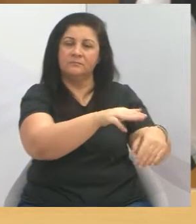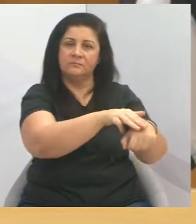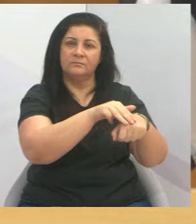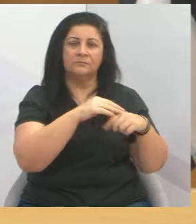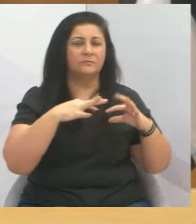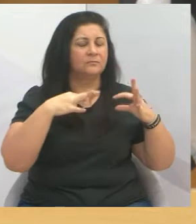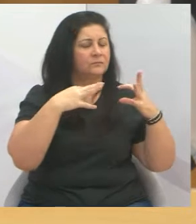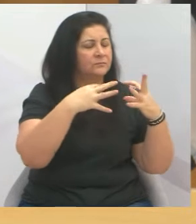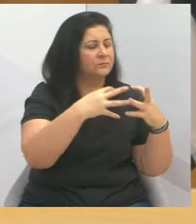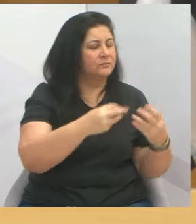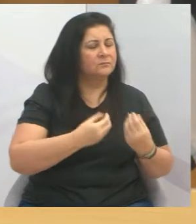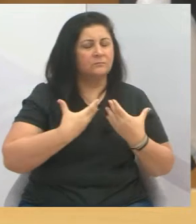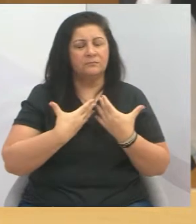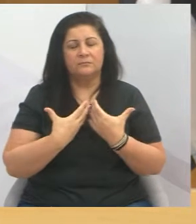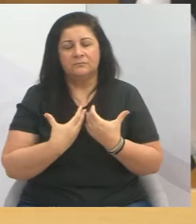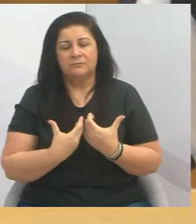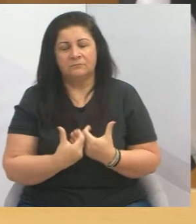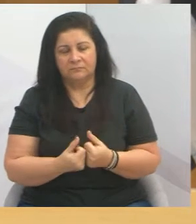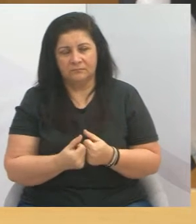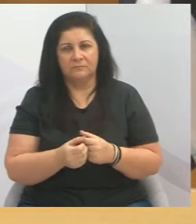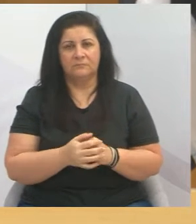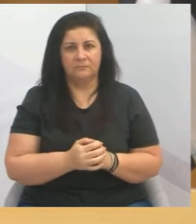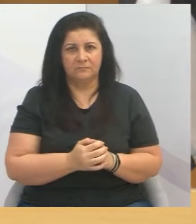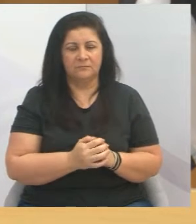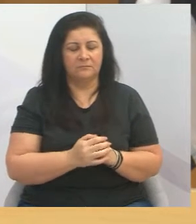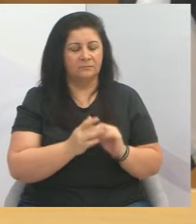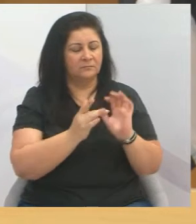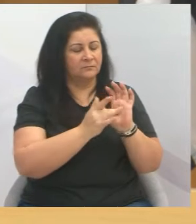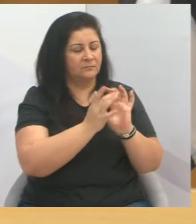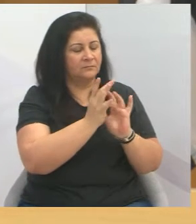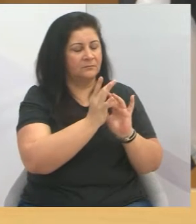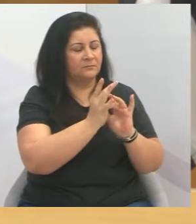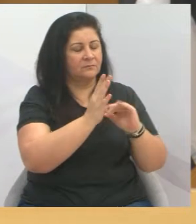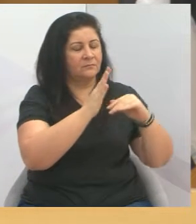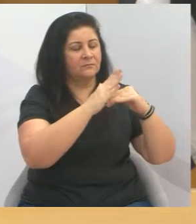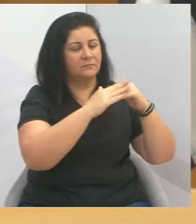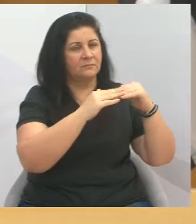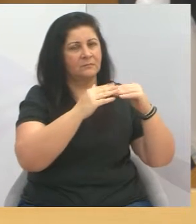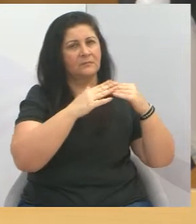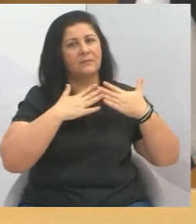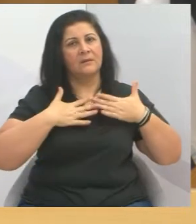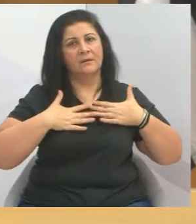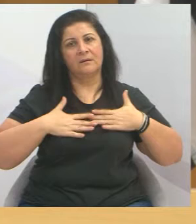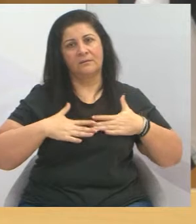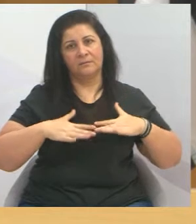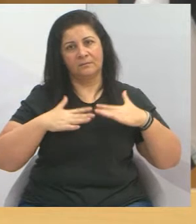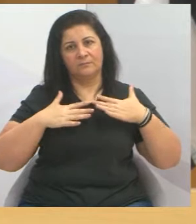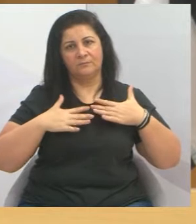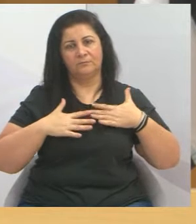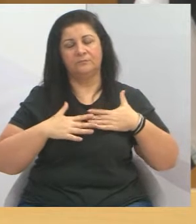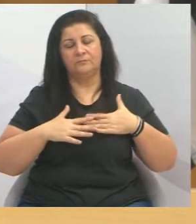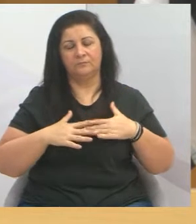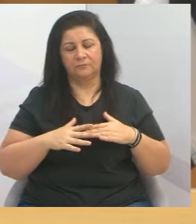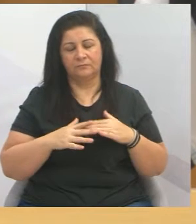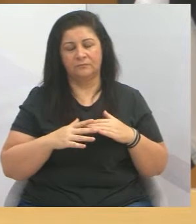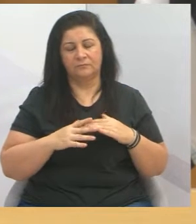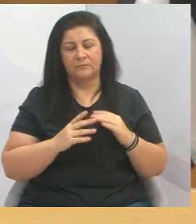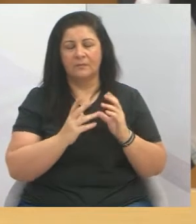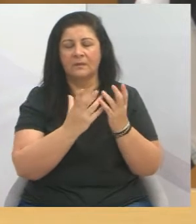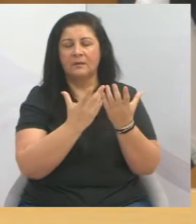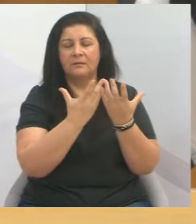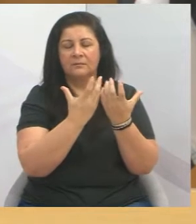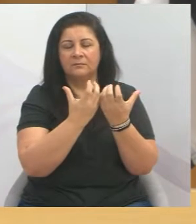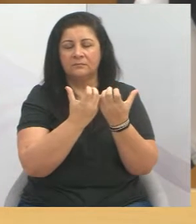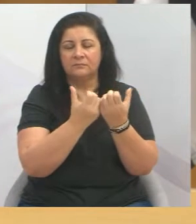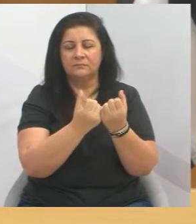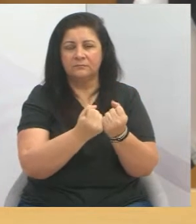cansados e sobrecarregados e Eu lhes darei descanso e tomem sobre vocês